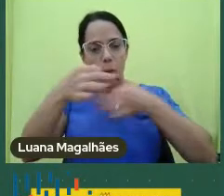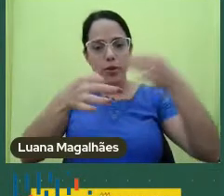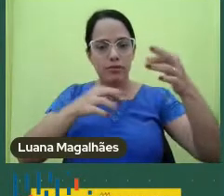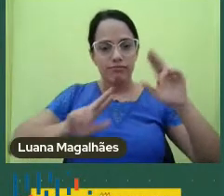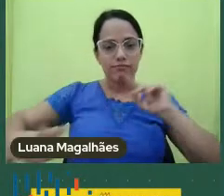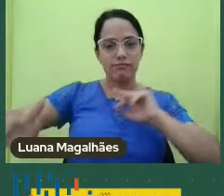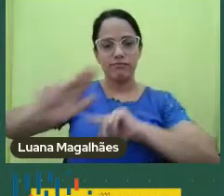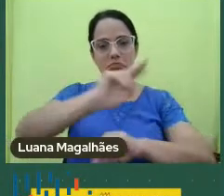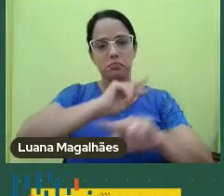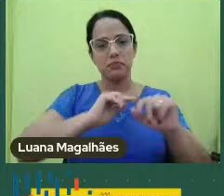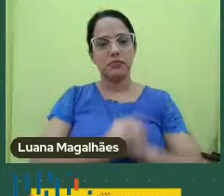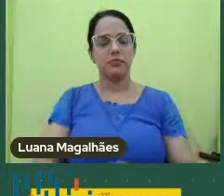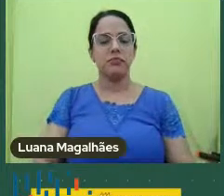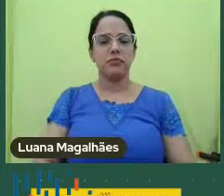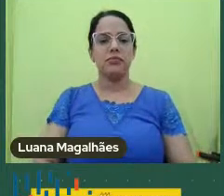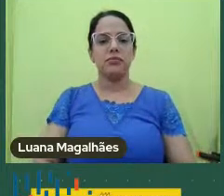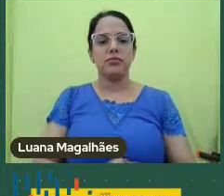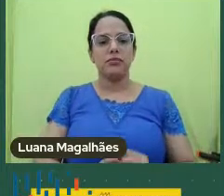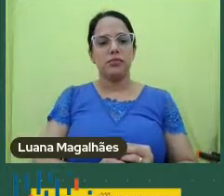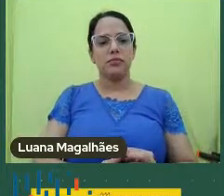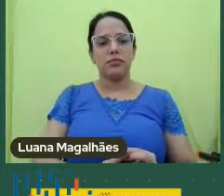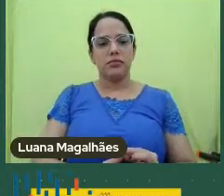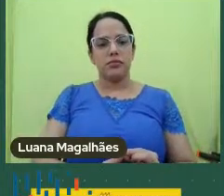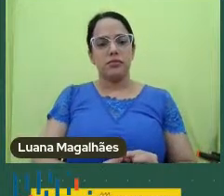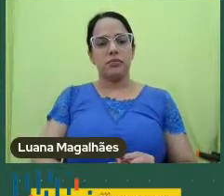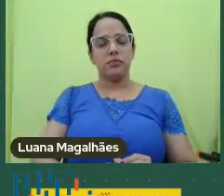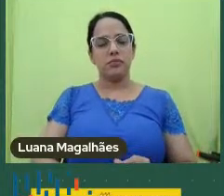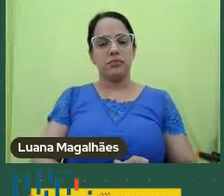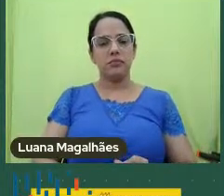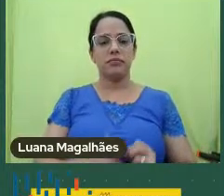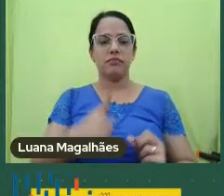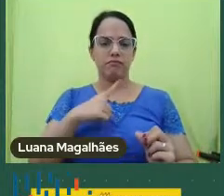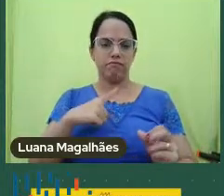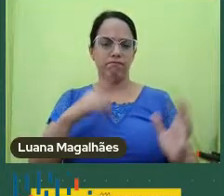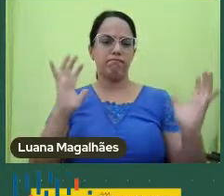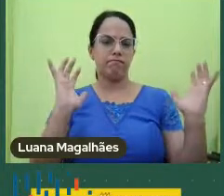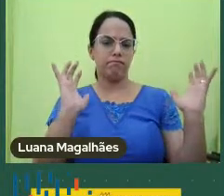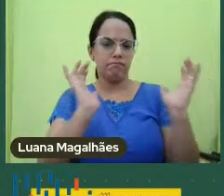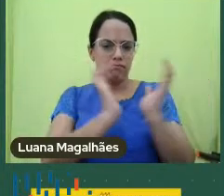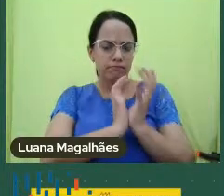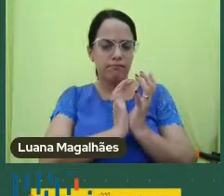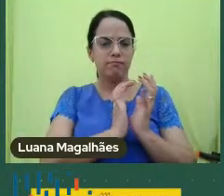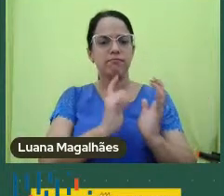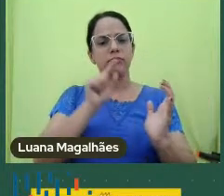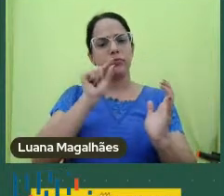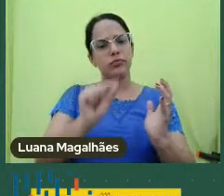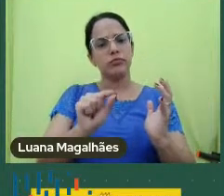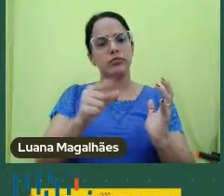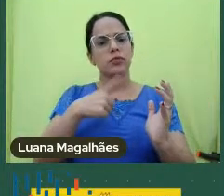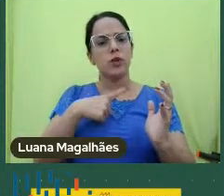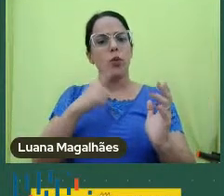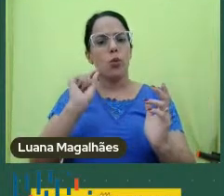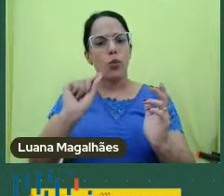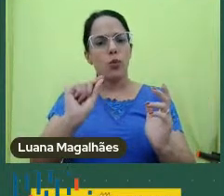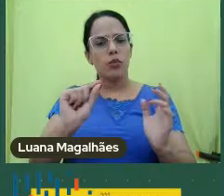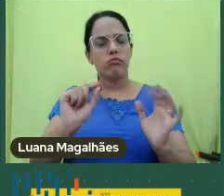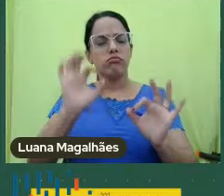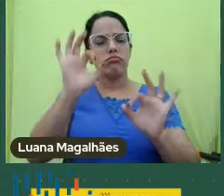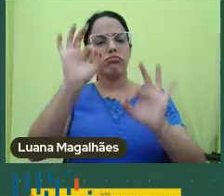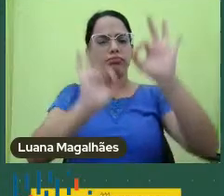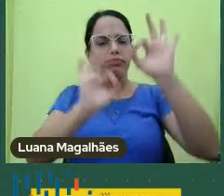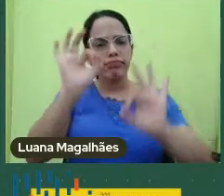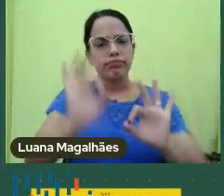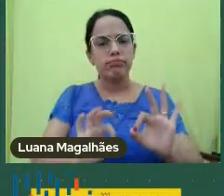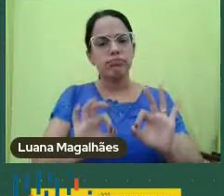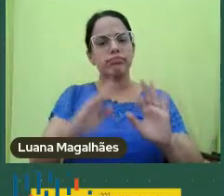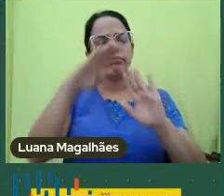questão de uma classificação arquivística que vai manter a sua organicidade, do arranjo que vai reafirmar essa noção,